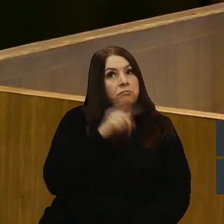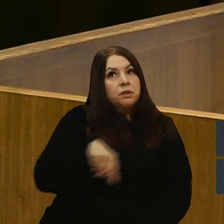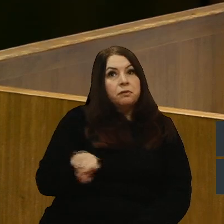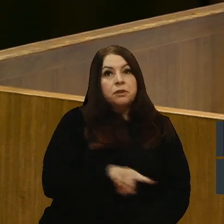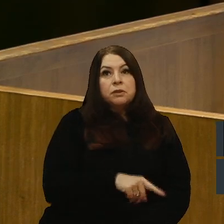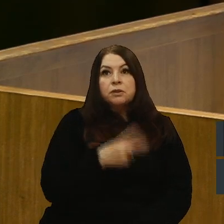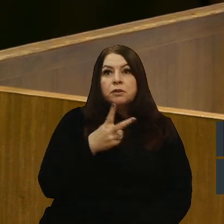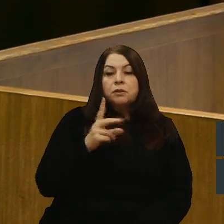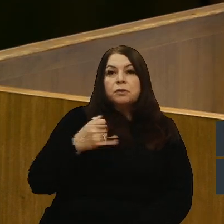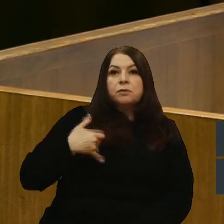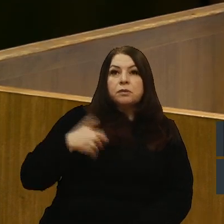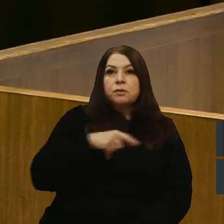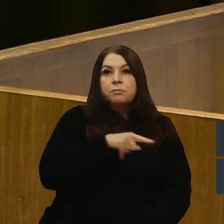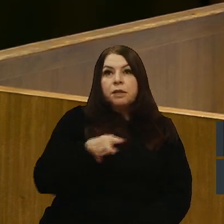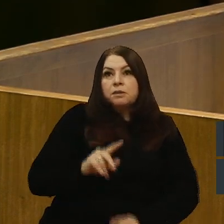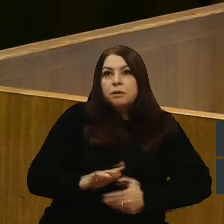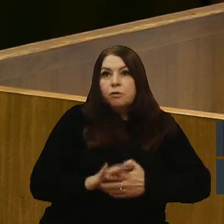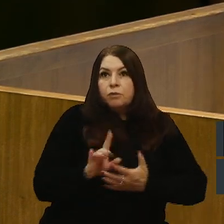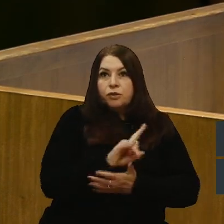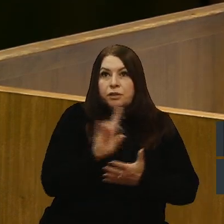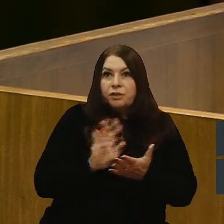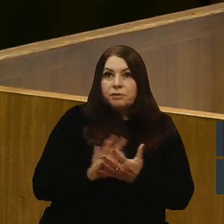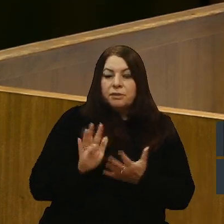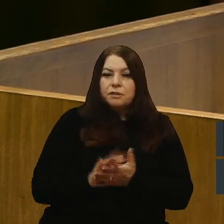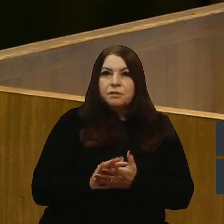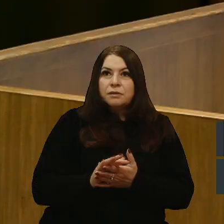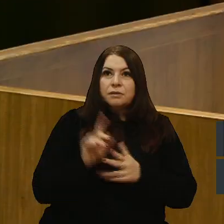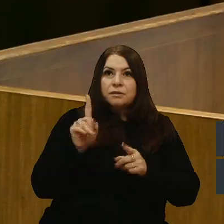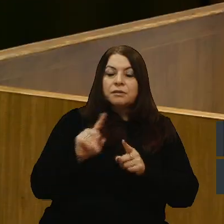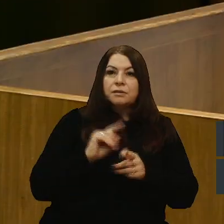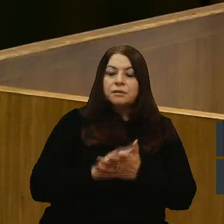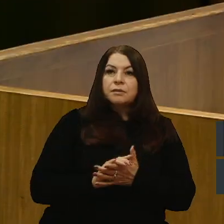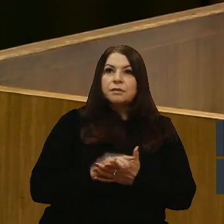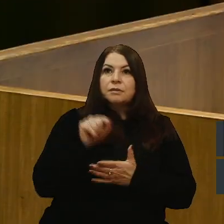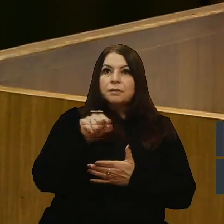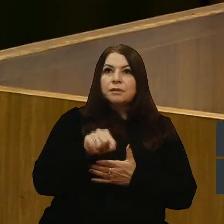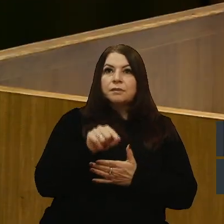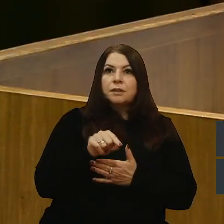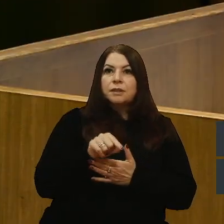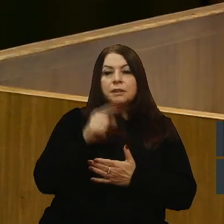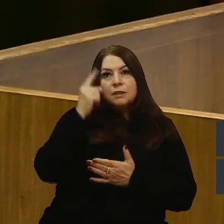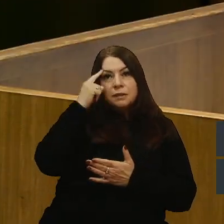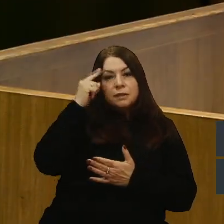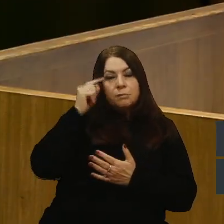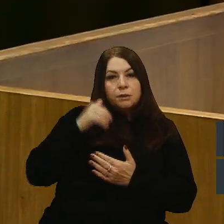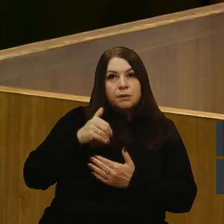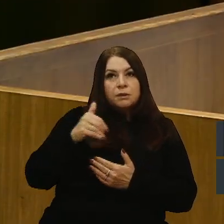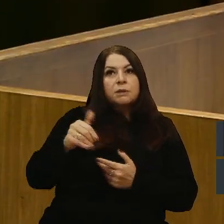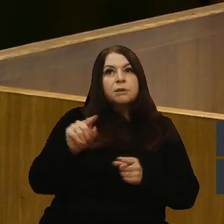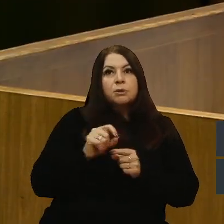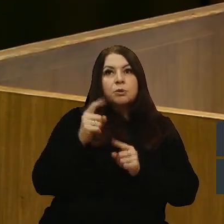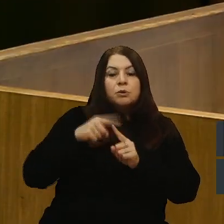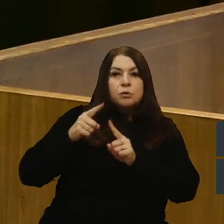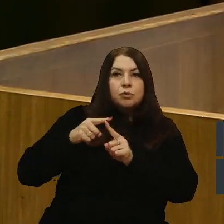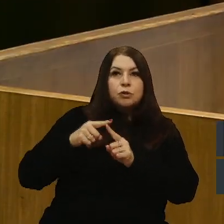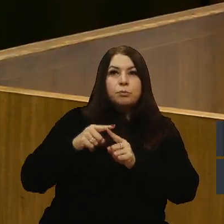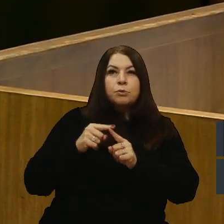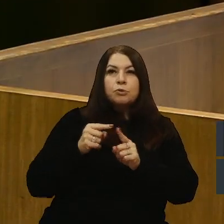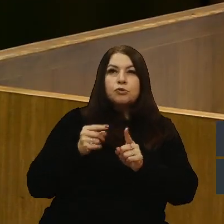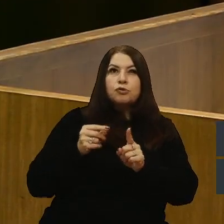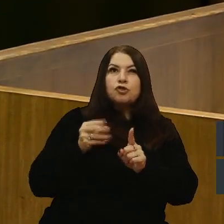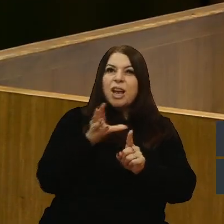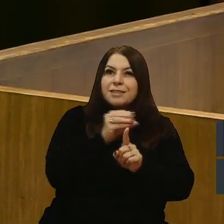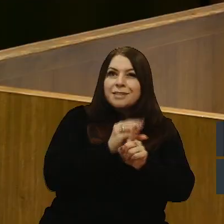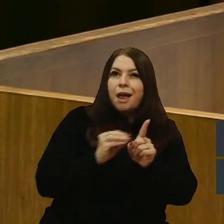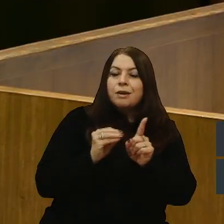21 anos, comete algum tipo de assédio, estou falando desta linha de pensamento, algum tipo de assédio a uma